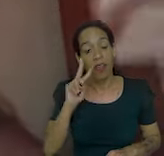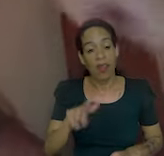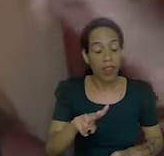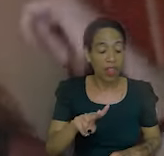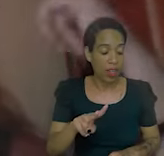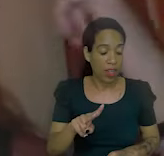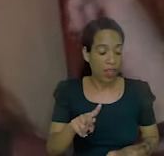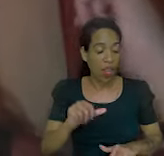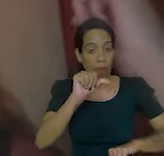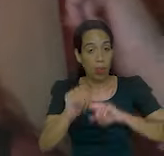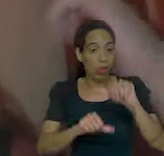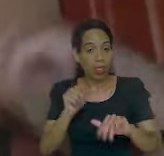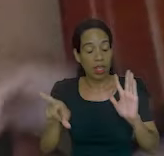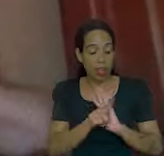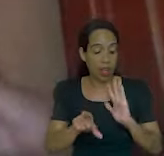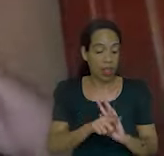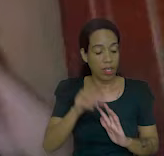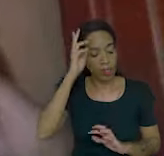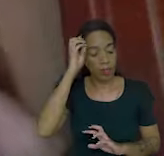verificado com a alteração da lei.